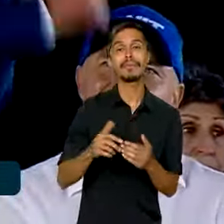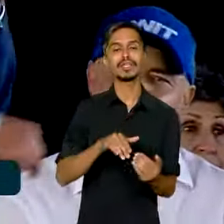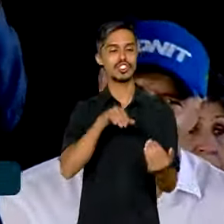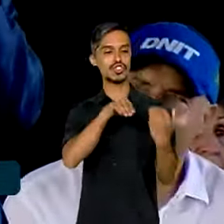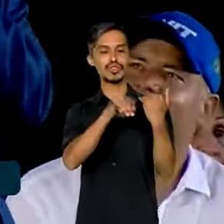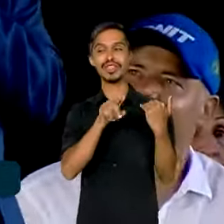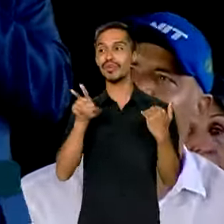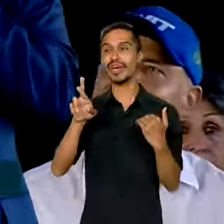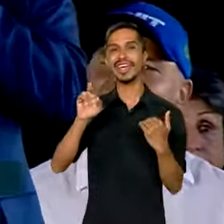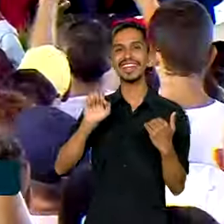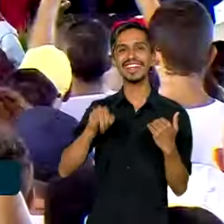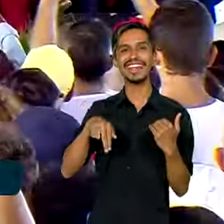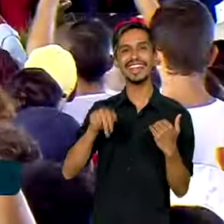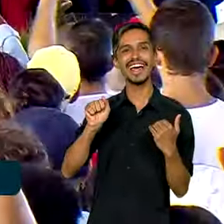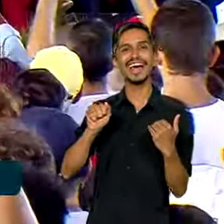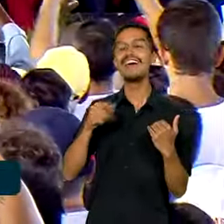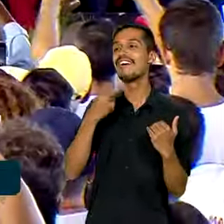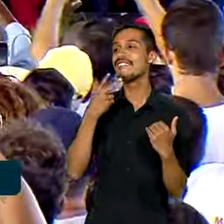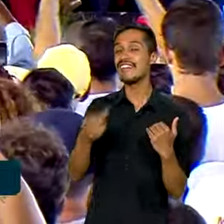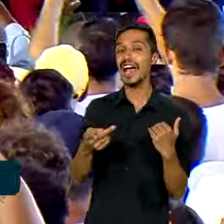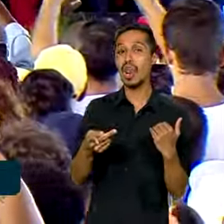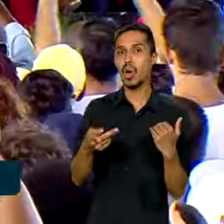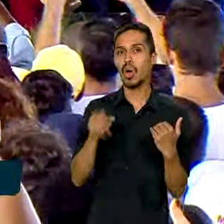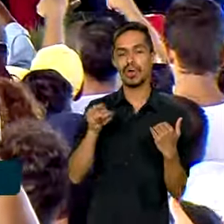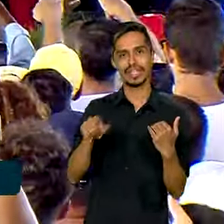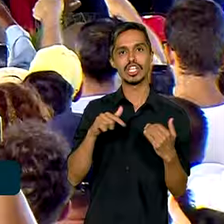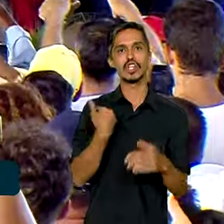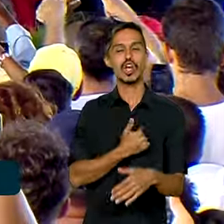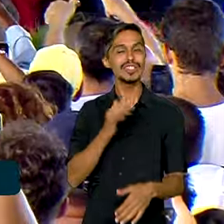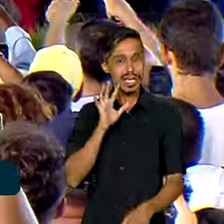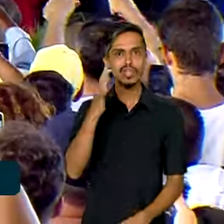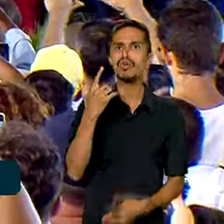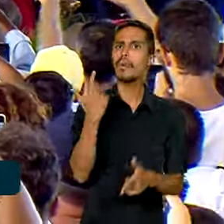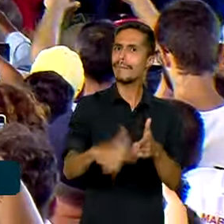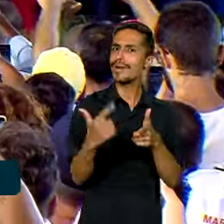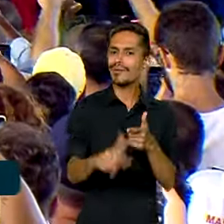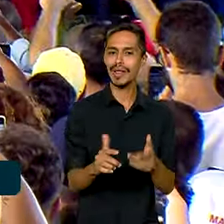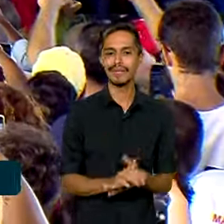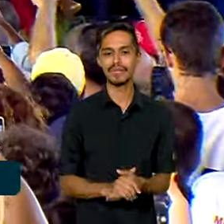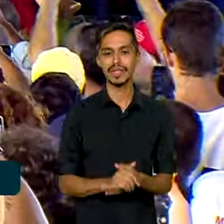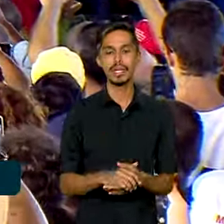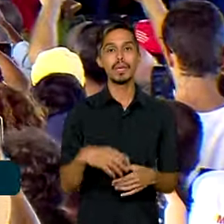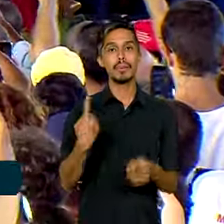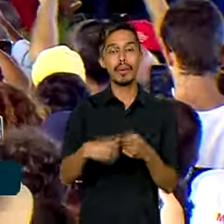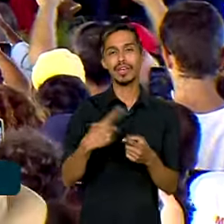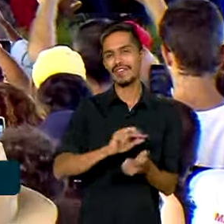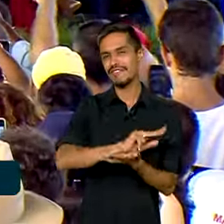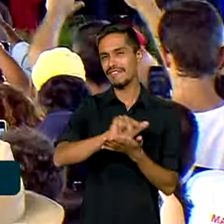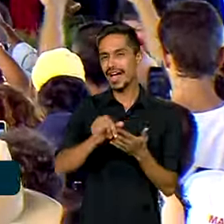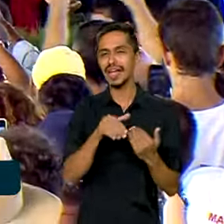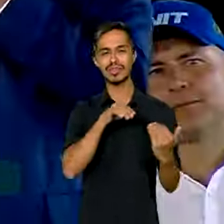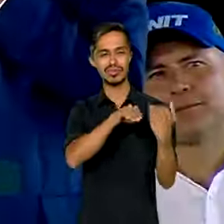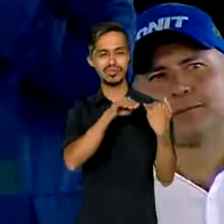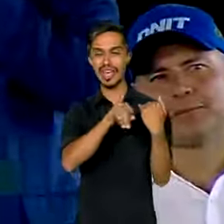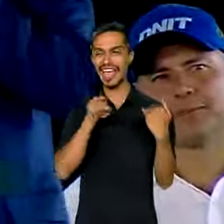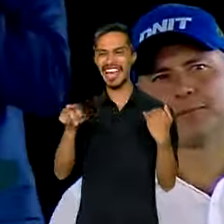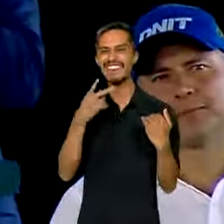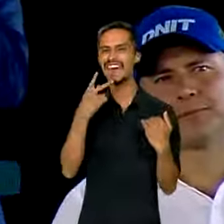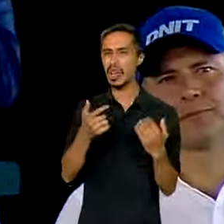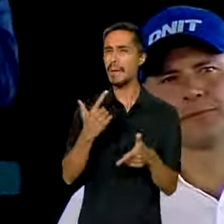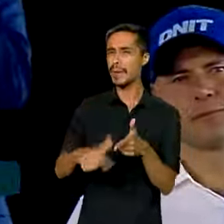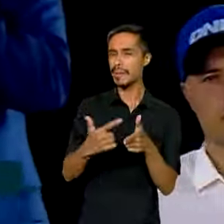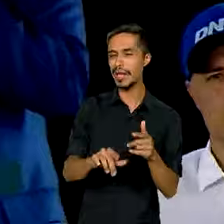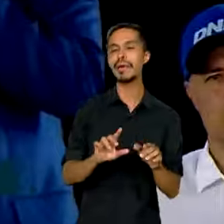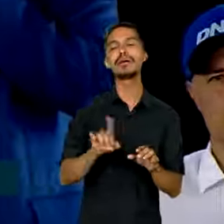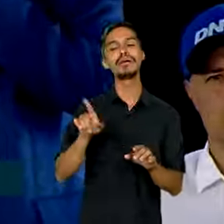Renan falou, que a gente vai resolver o problema das rodovias que ele falou, mas a gente